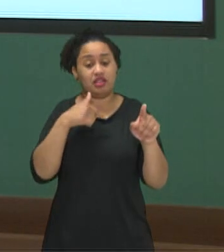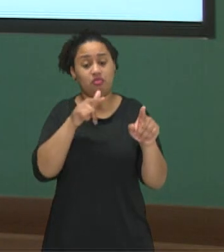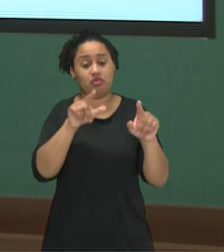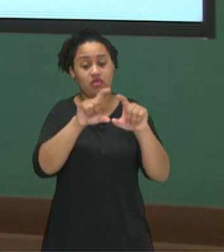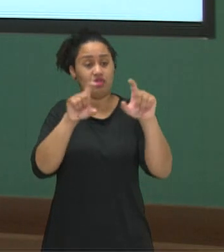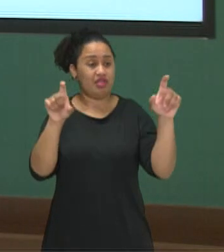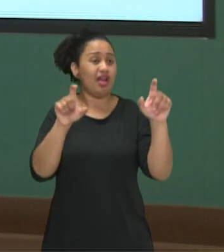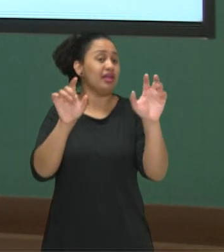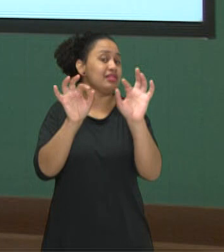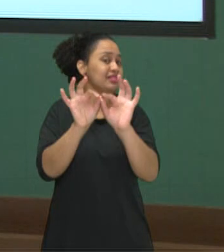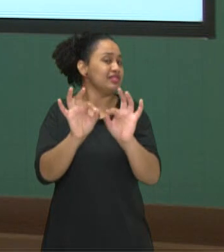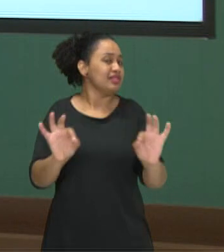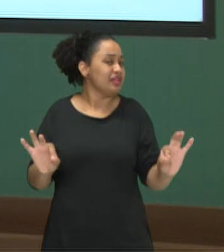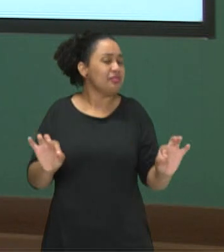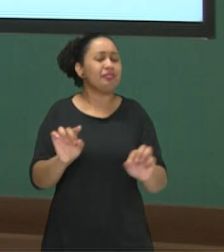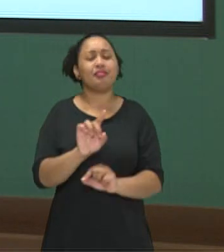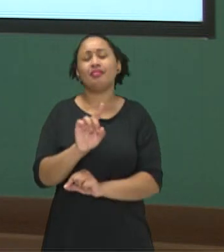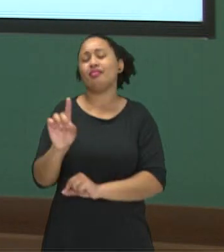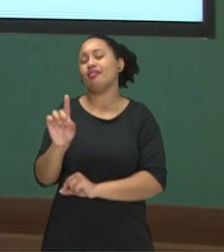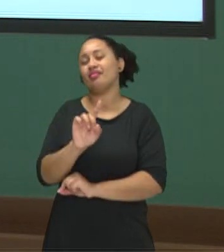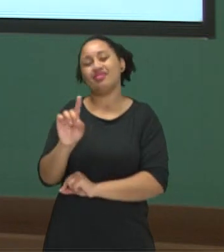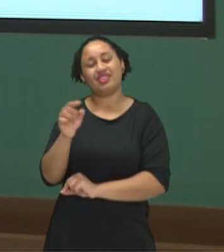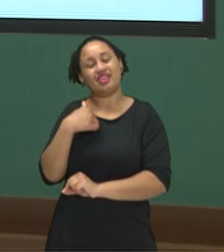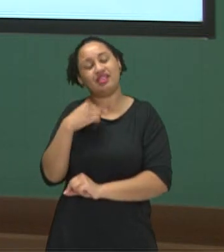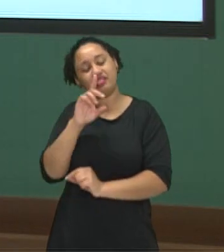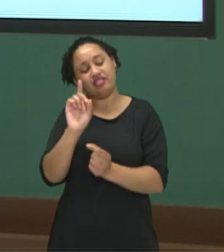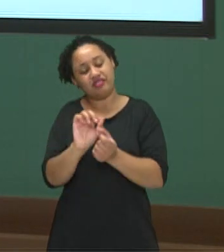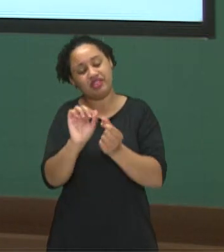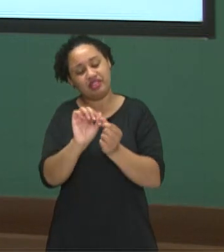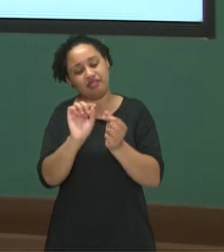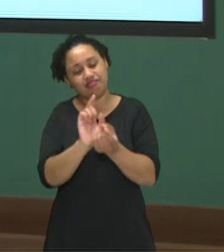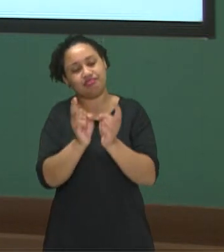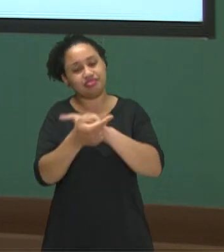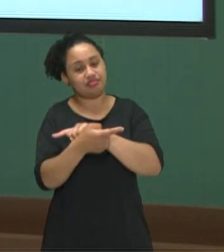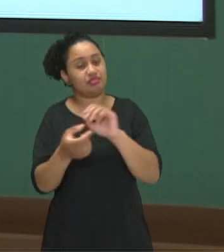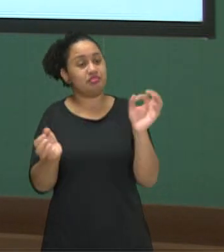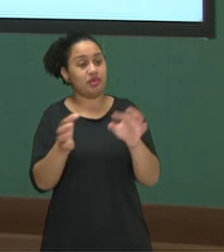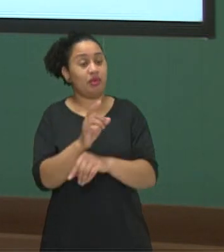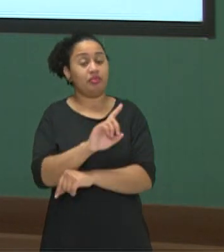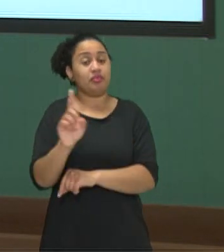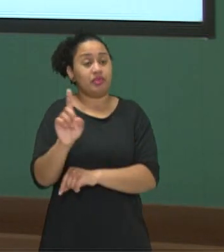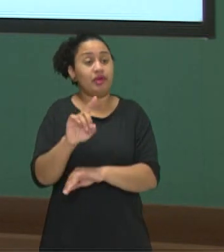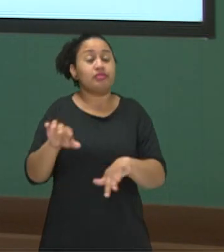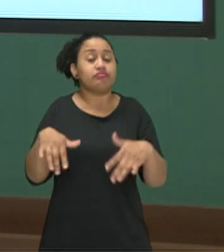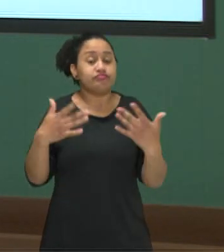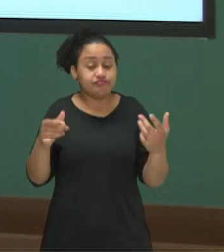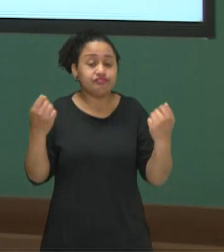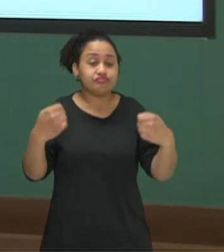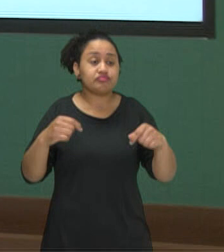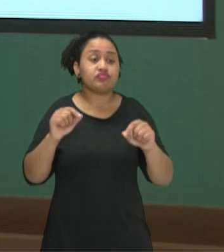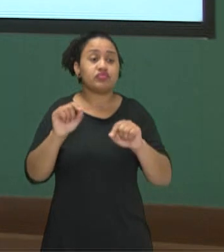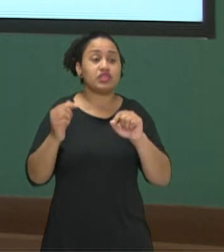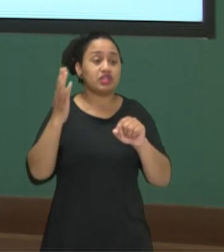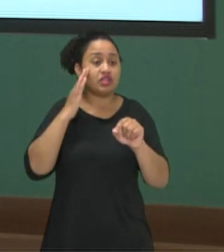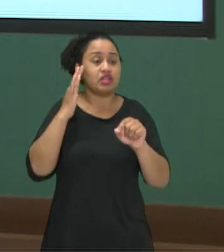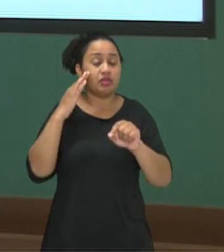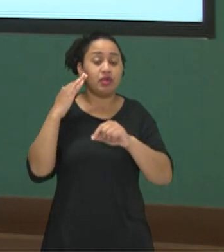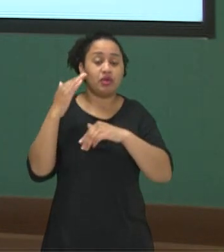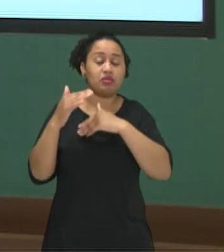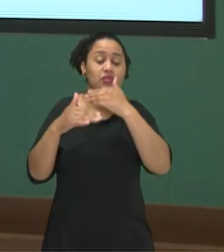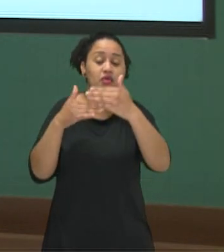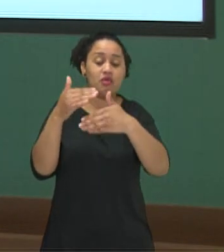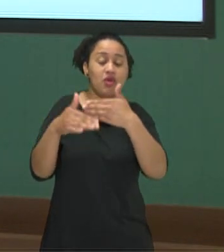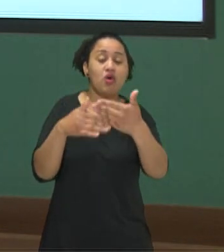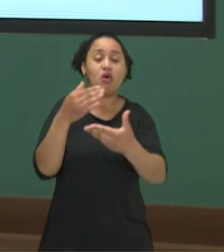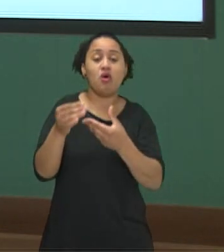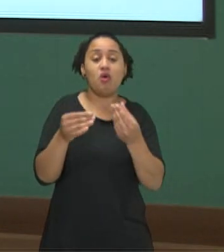equações vêm tão simples assim, que basta fazer a operação inversa. Então, é preciso conhecer os processos de